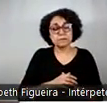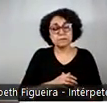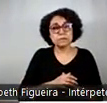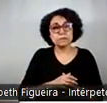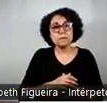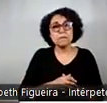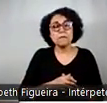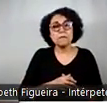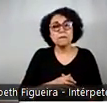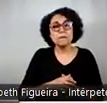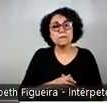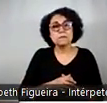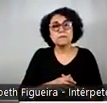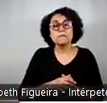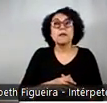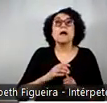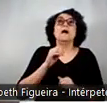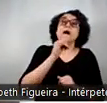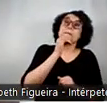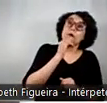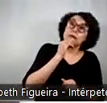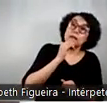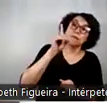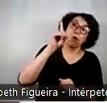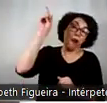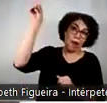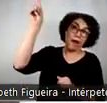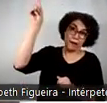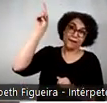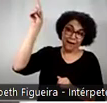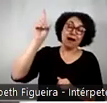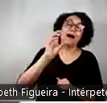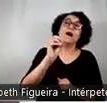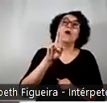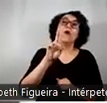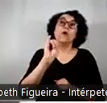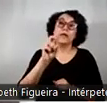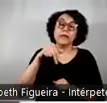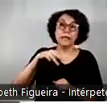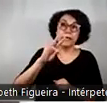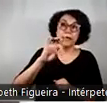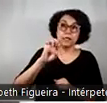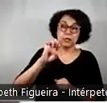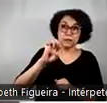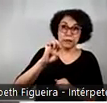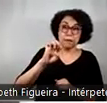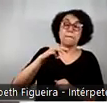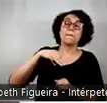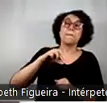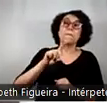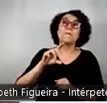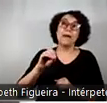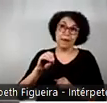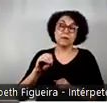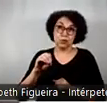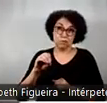né, do Oriente Médio para o Brasil, né, é muito mais custoso que você pensar, né, um deslocamento, seja da